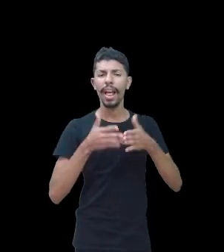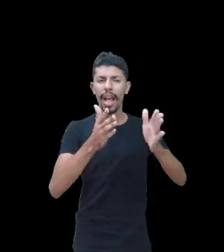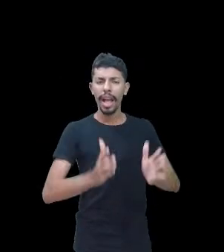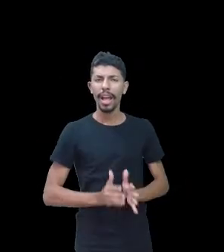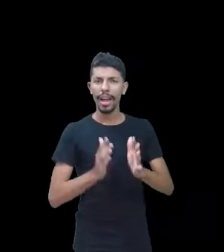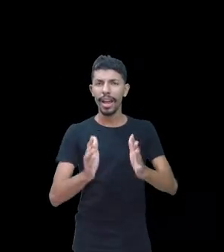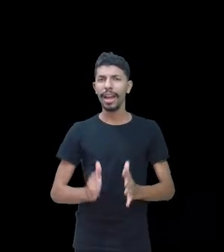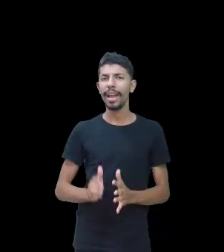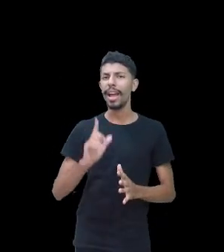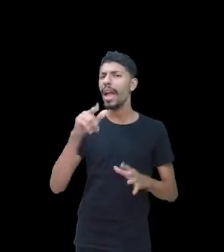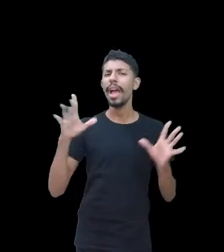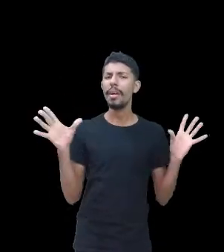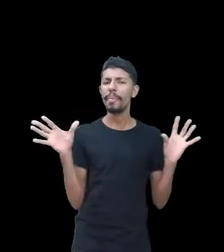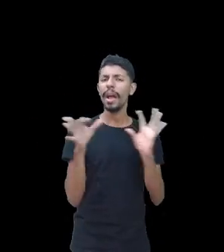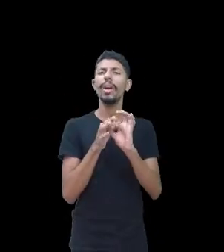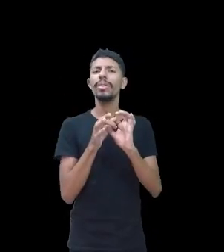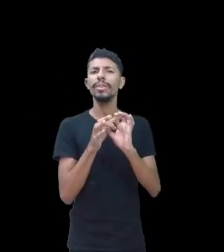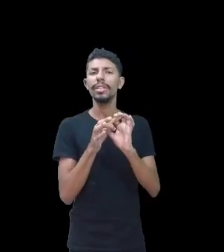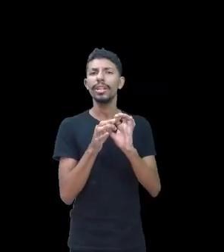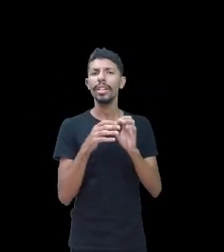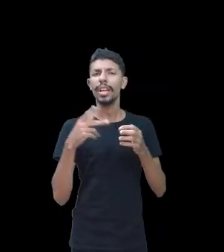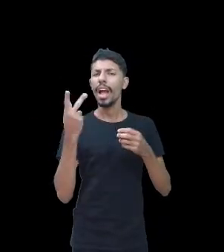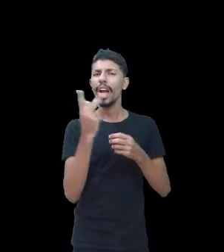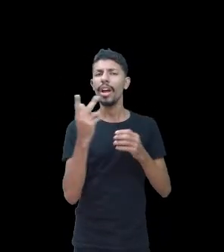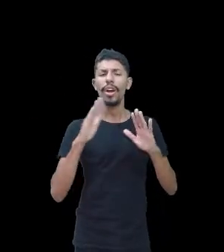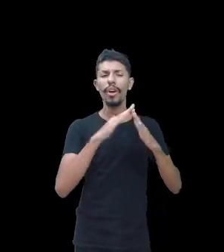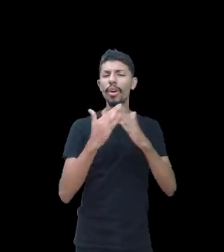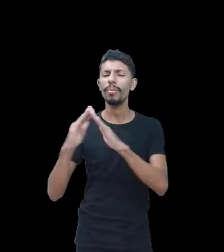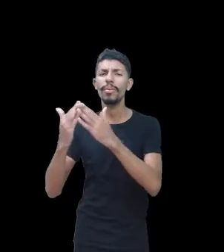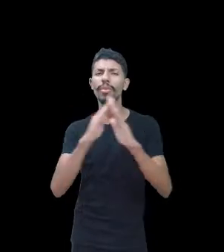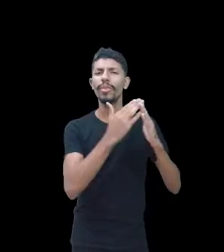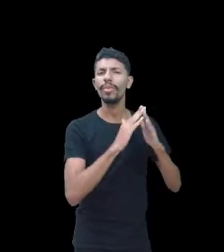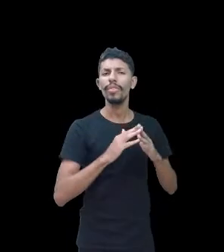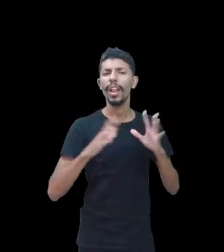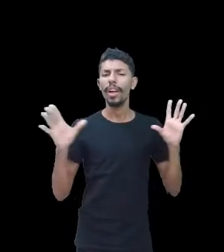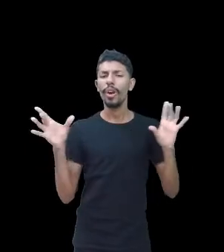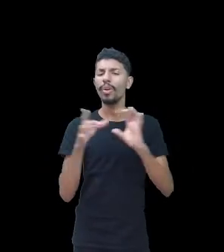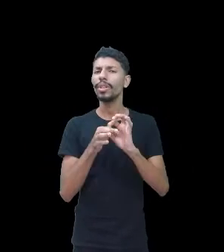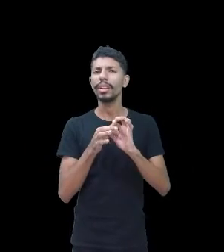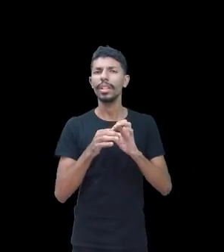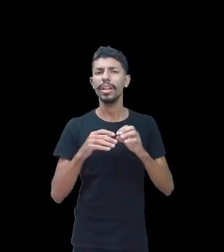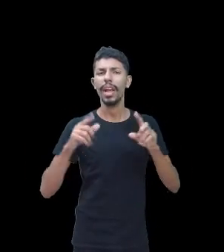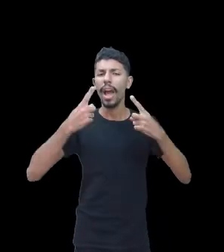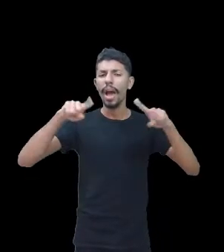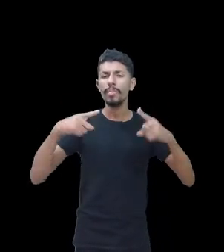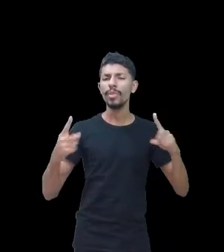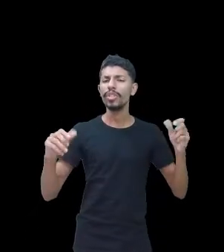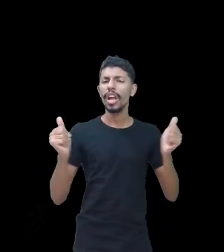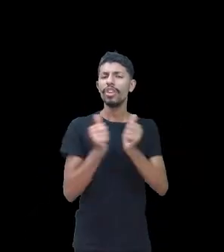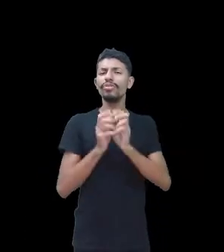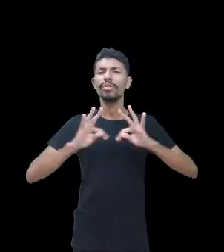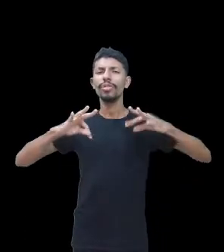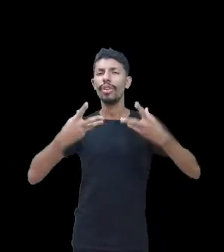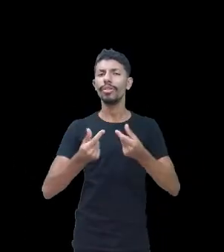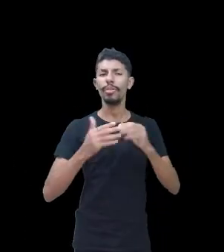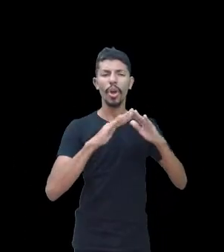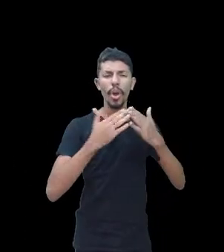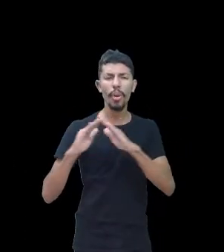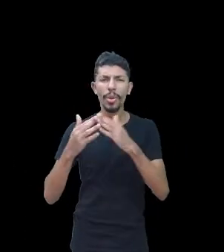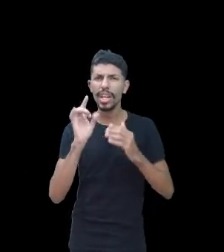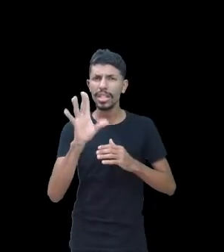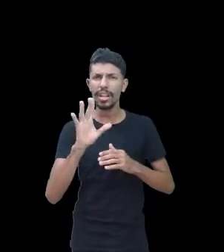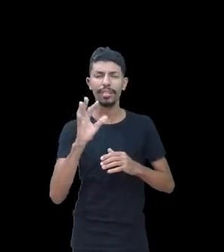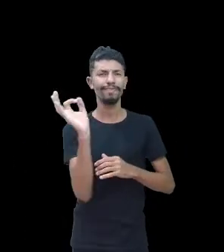mesmo, todas as comunidades mesmo, entendeu? Todo mundo, porque a música, tá ligado? Que a música junta todo mundo, não só as comunidades, né? O